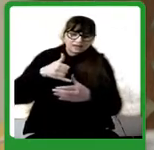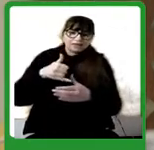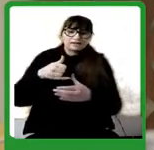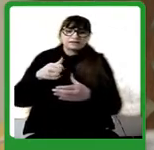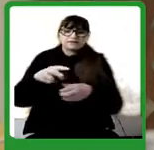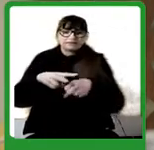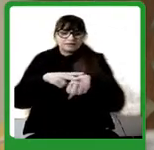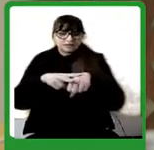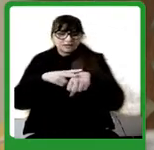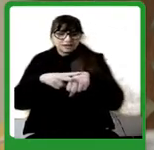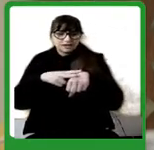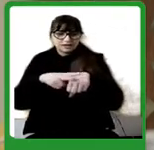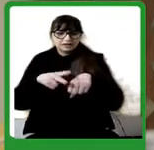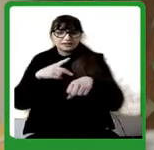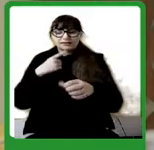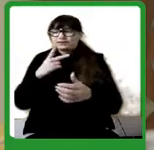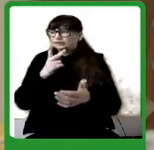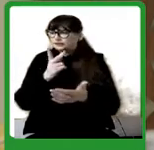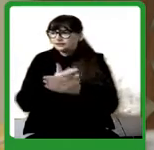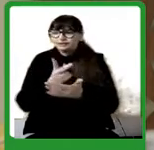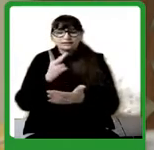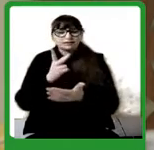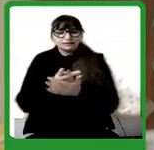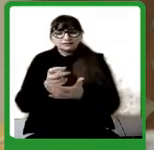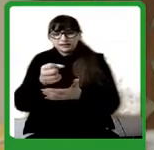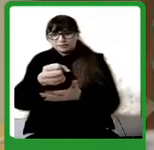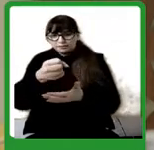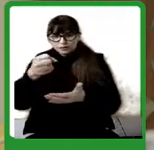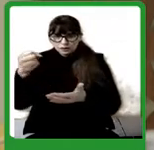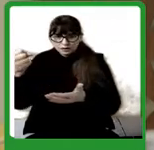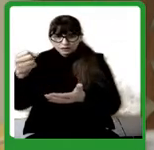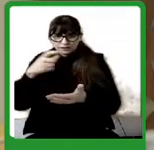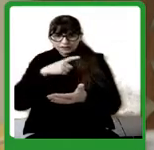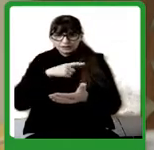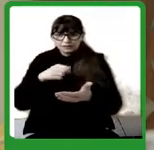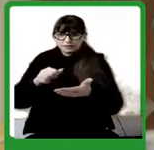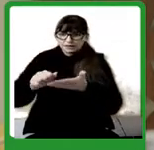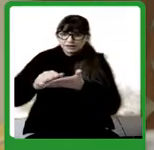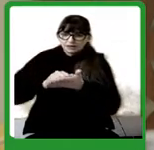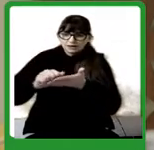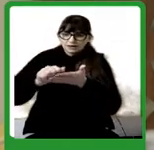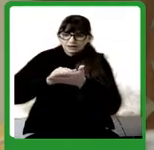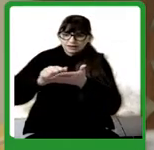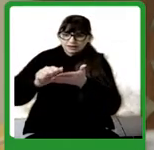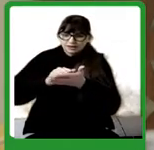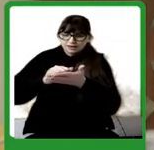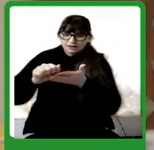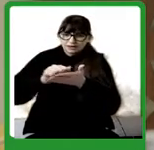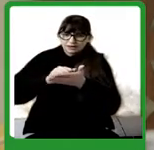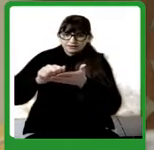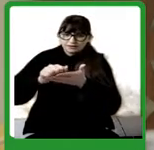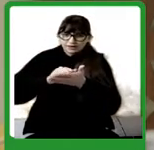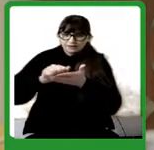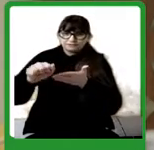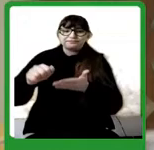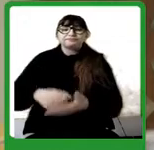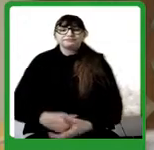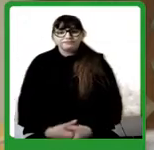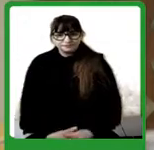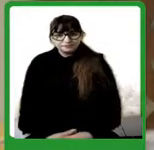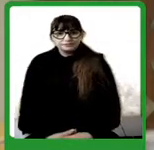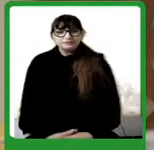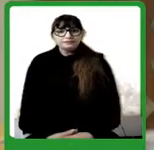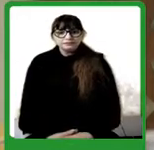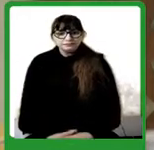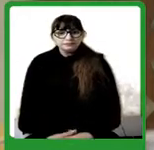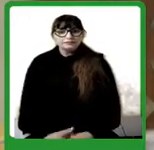casa de colono, na porta do porão tem que ter um tanque para se lavar os pés, para tu entrar dentro de casa e apanhar. As varas